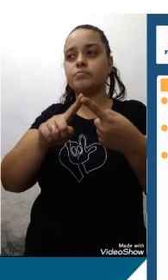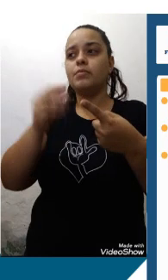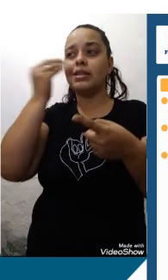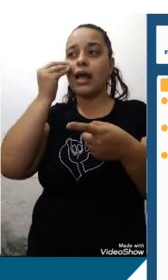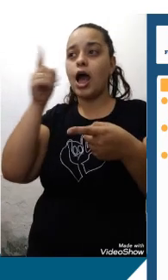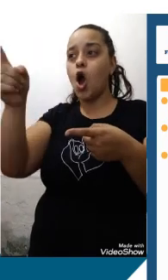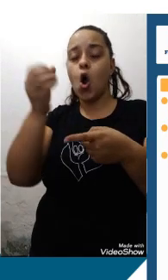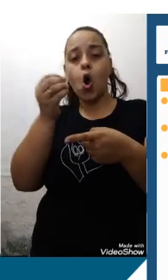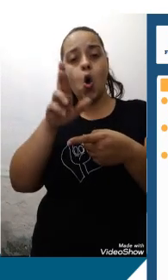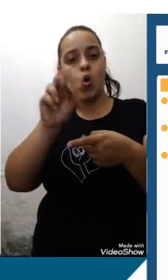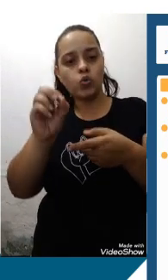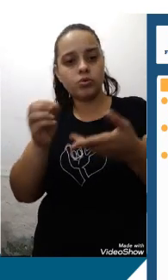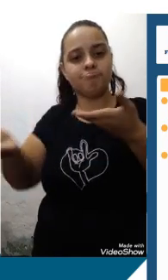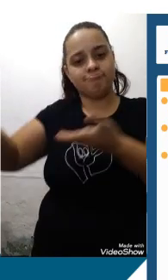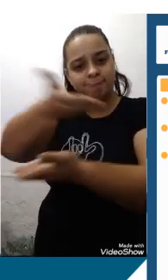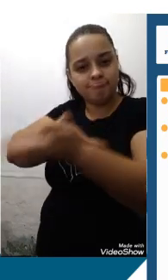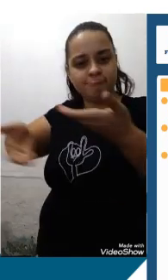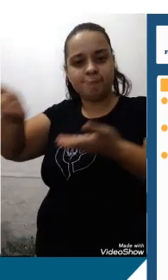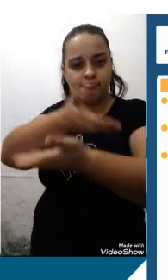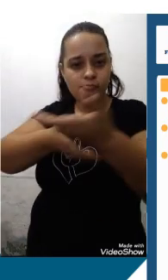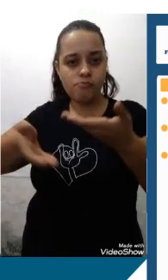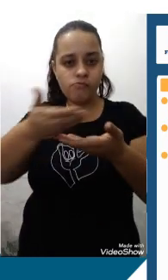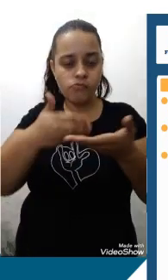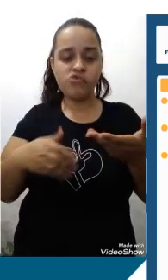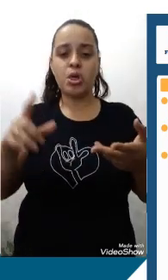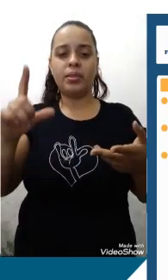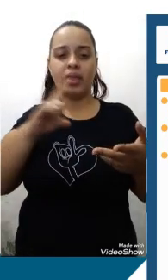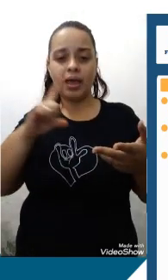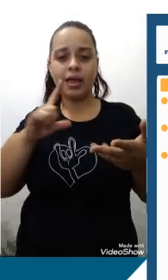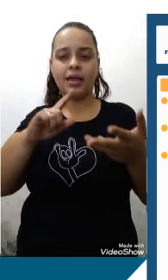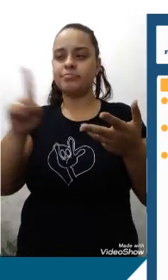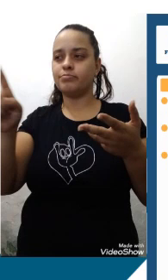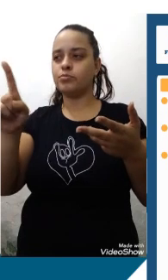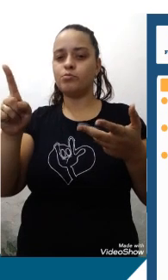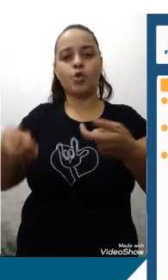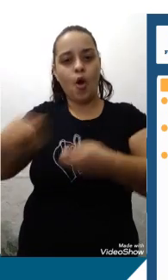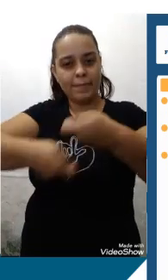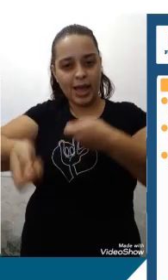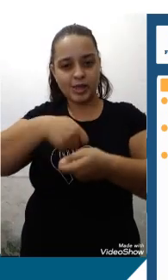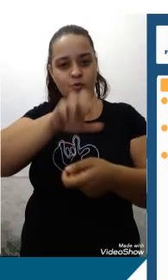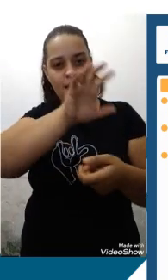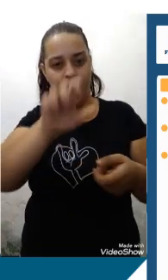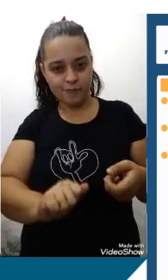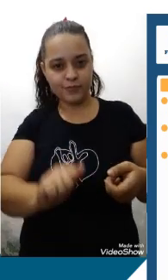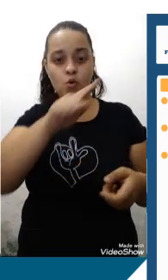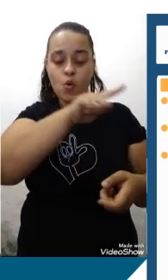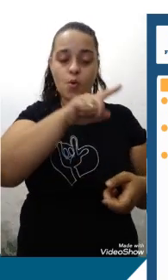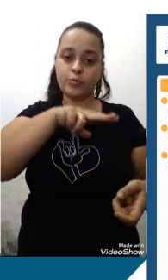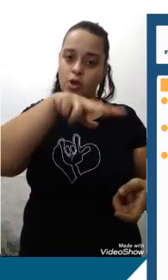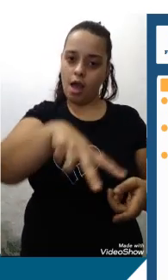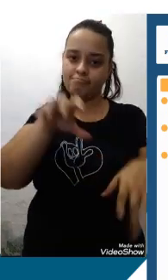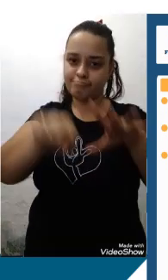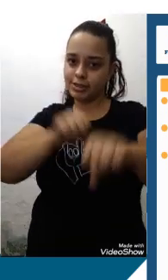o ouro do comércio transsaariano. Embora boa parte dos produtos conseguidos no comércio com as sociedades africanas fosse monopólio do